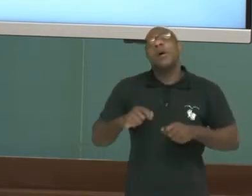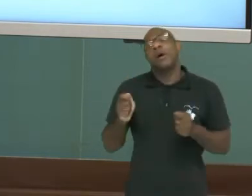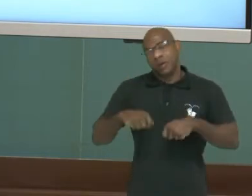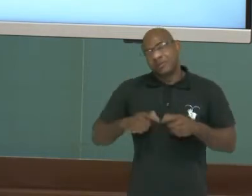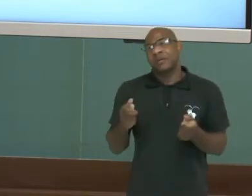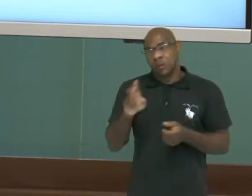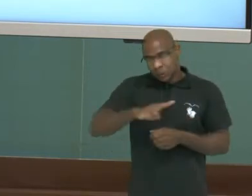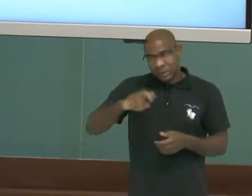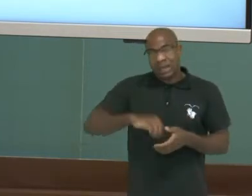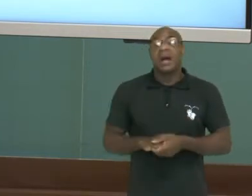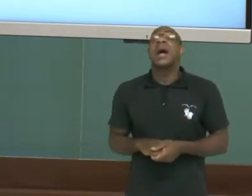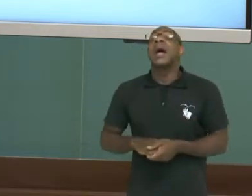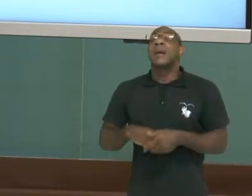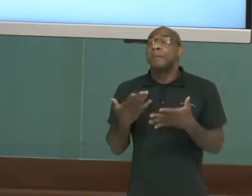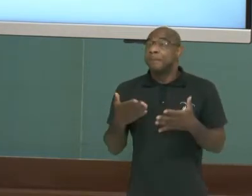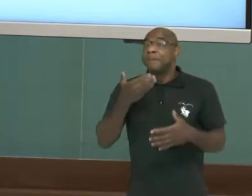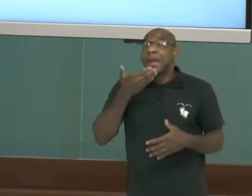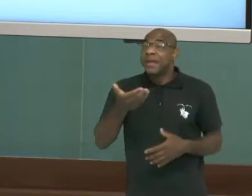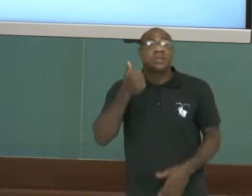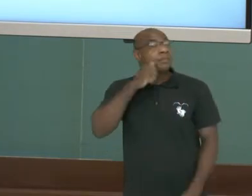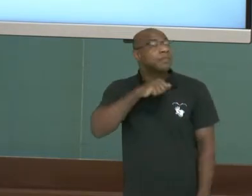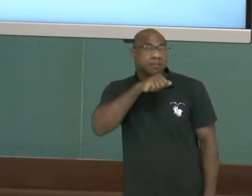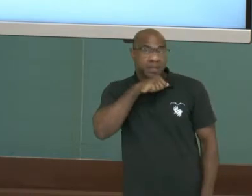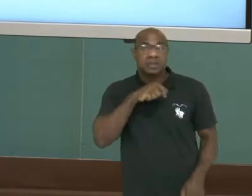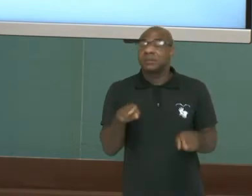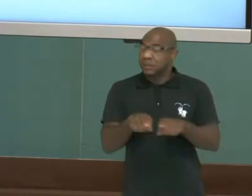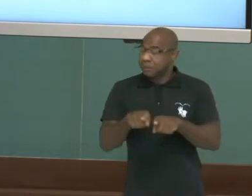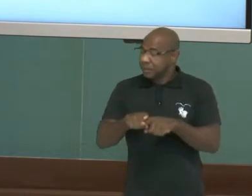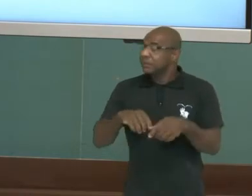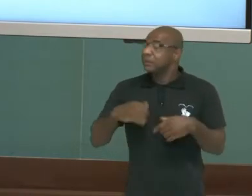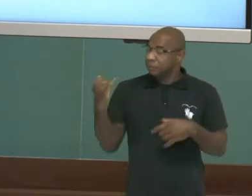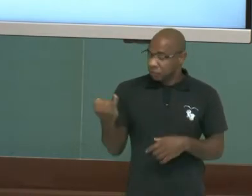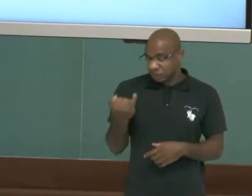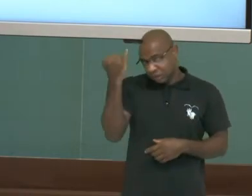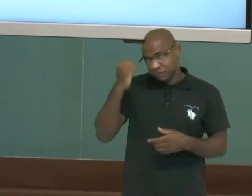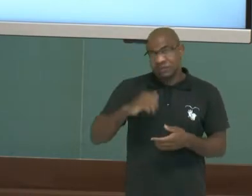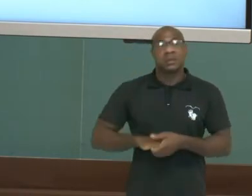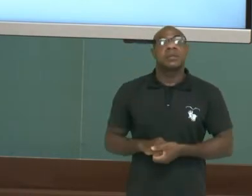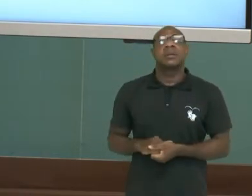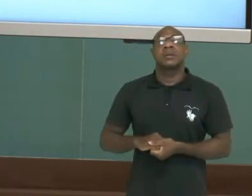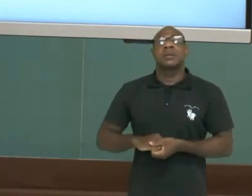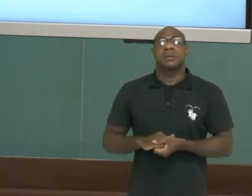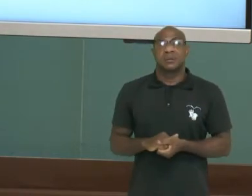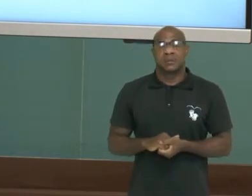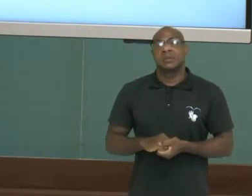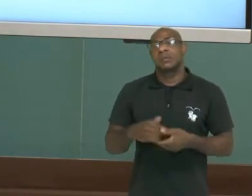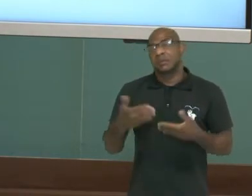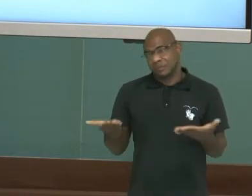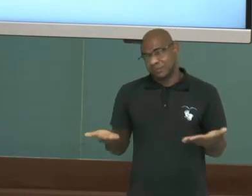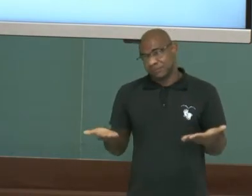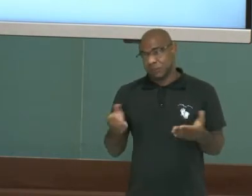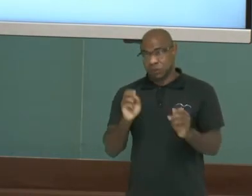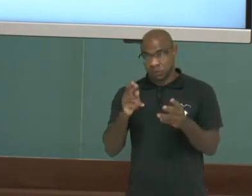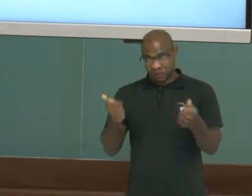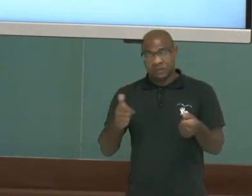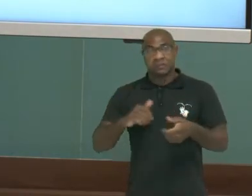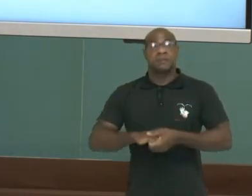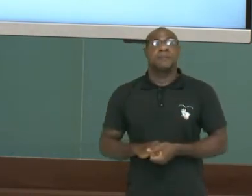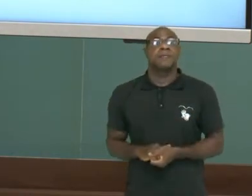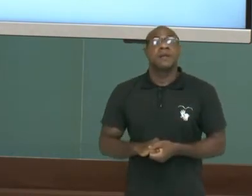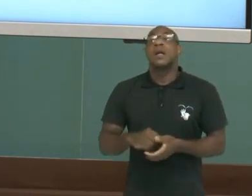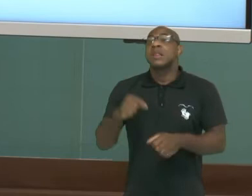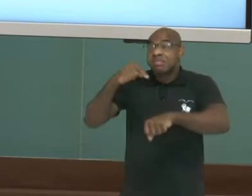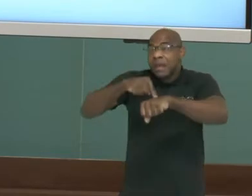para a mãe antes de você tomar posse desses produtos, desses utensílios aí da casa, combinado? Então eu vou